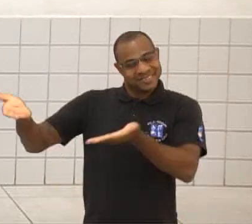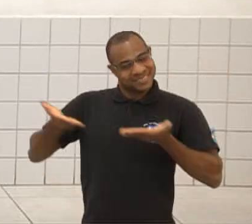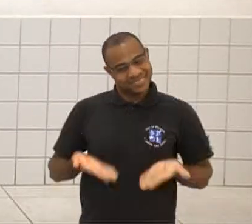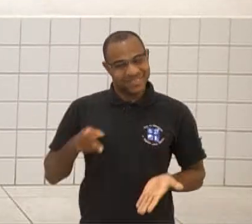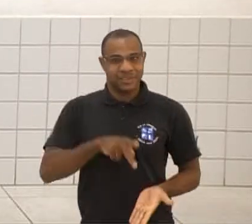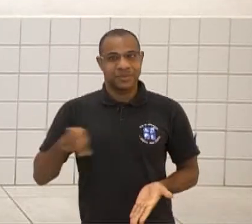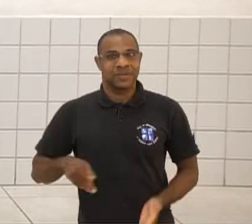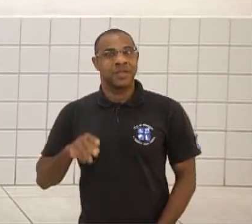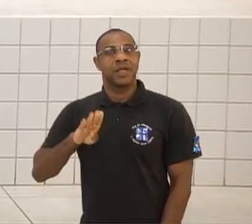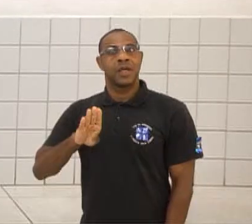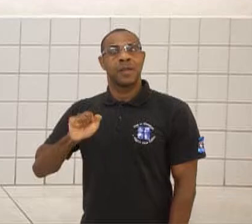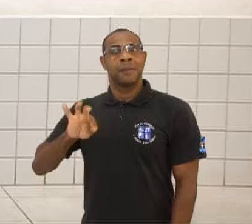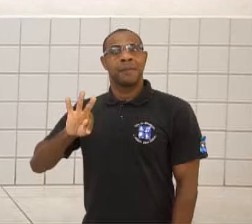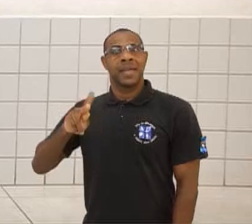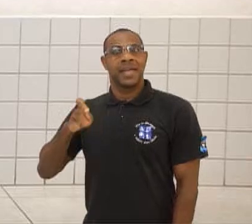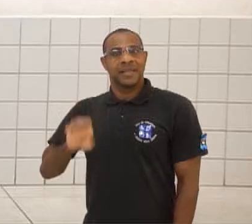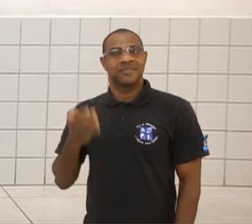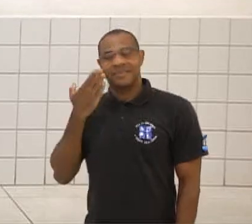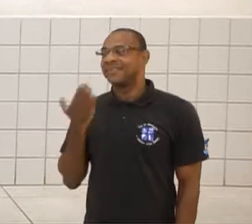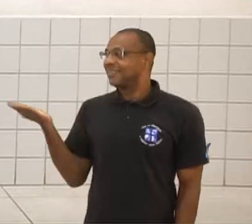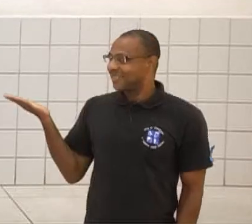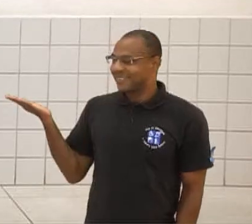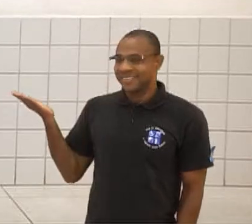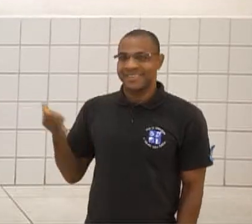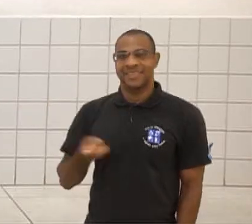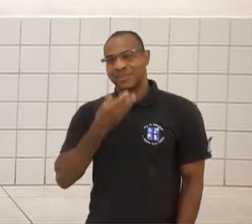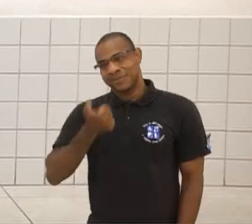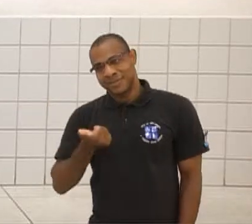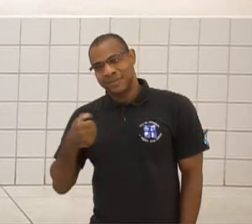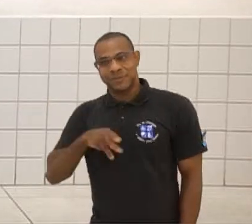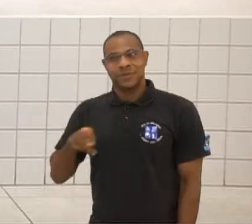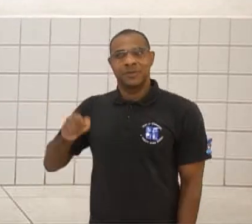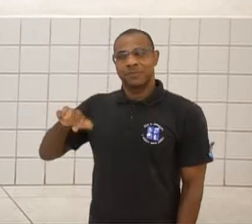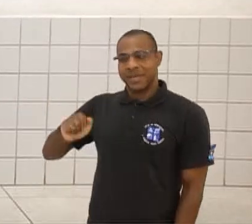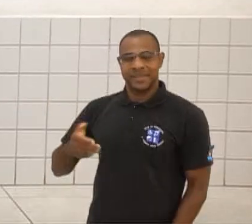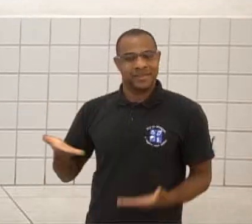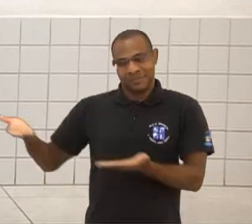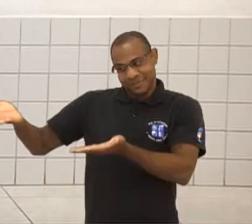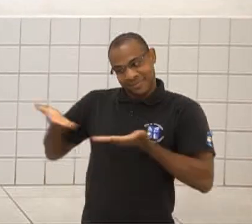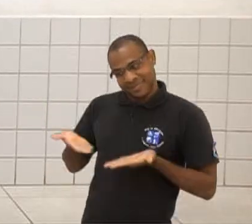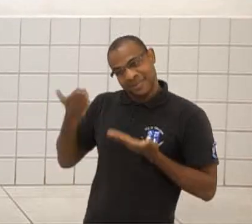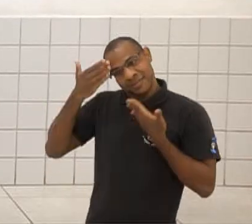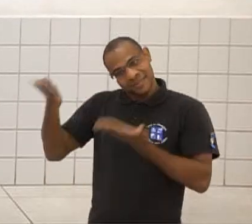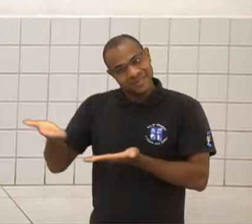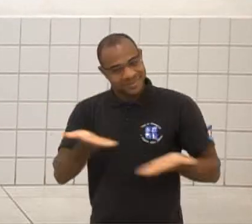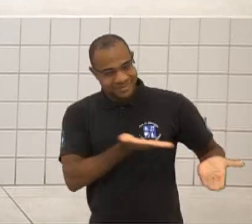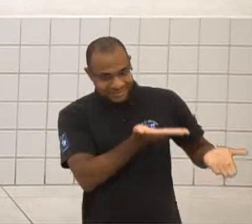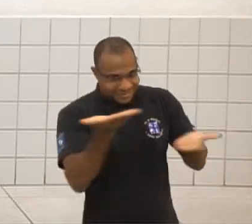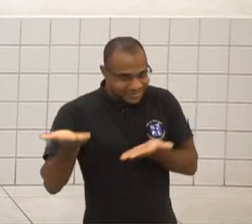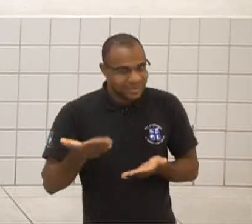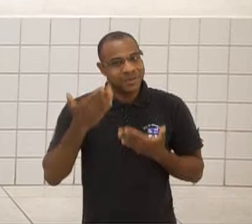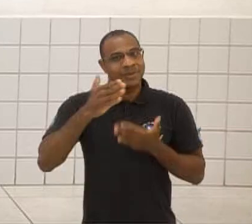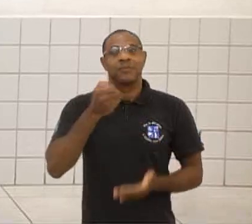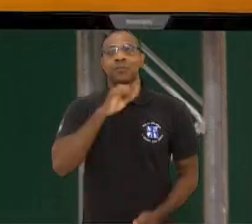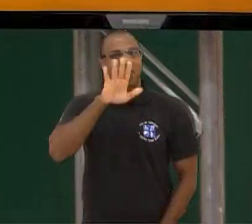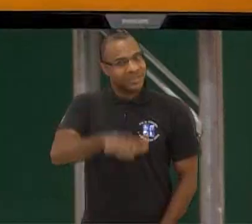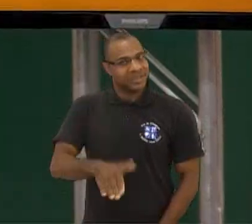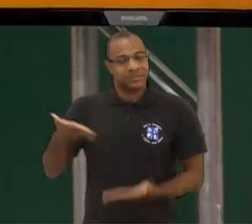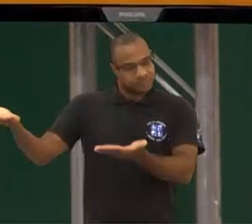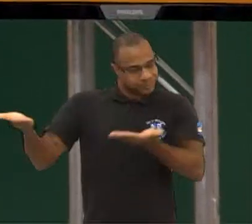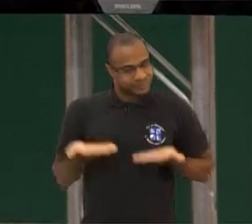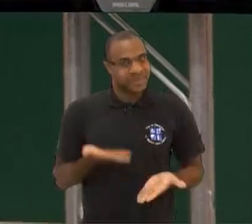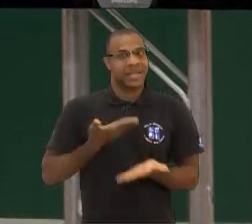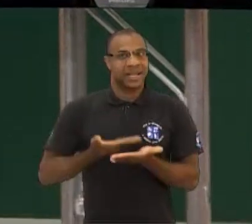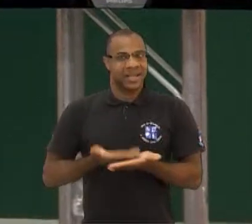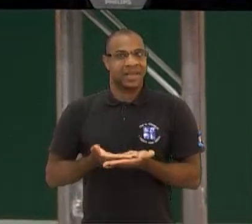gente a professora Beth. Tudo bem, professora? Olá, tudo bem, professora Marília? Agradeço o convite. Boa tarde a todos e todas. Sejam bem-vindos a